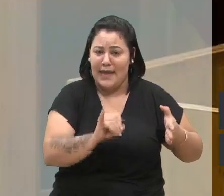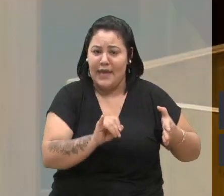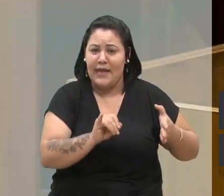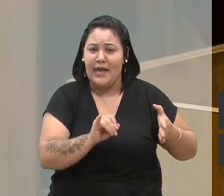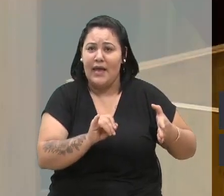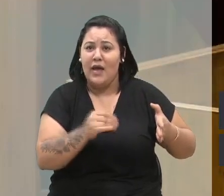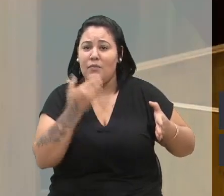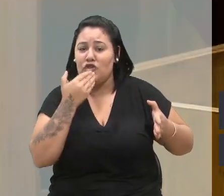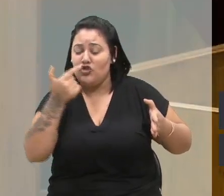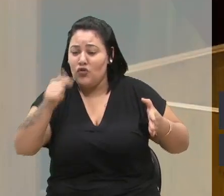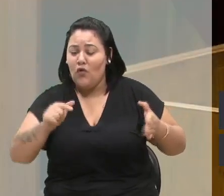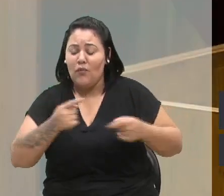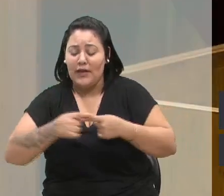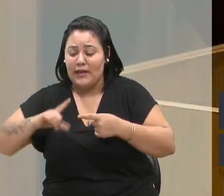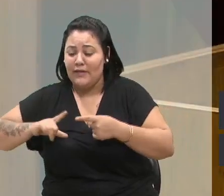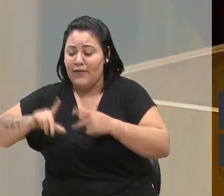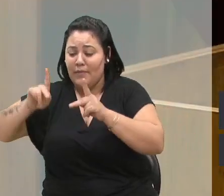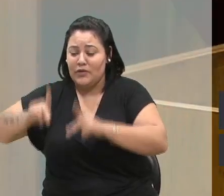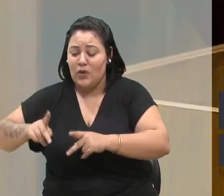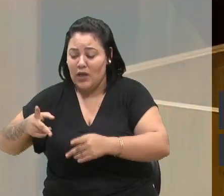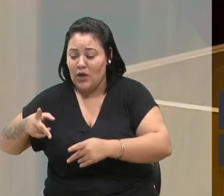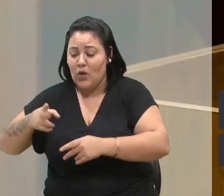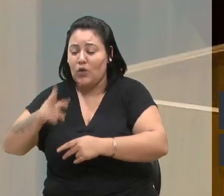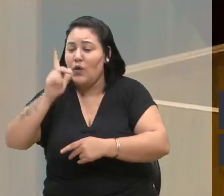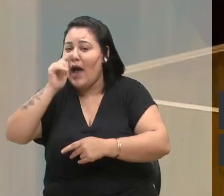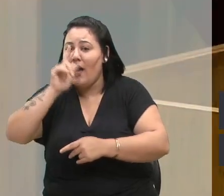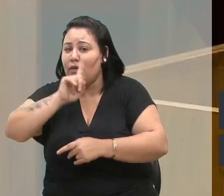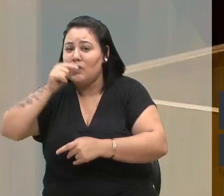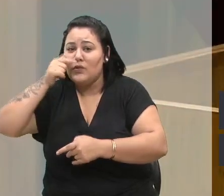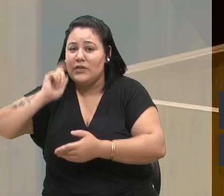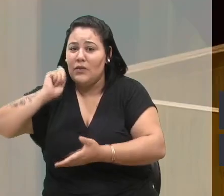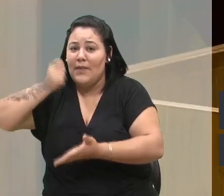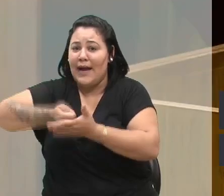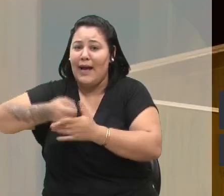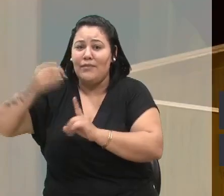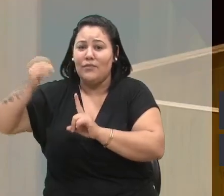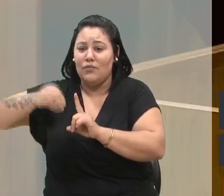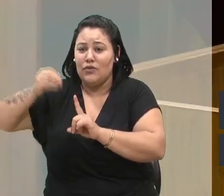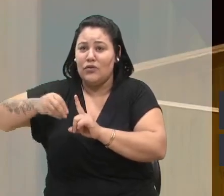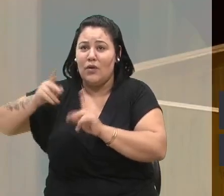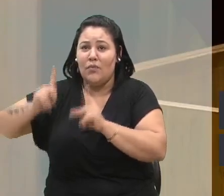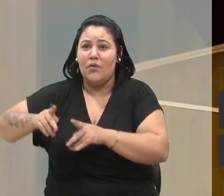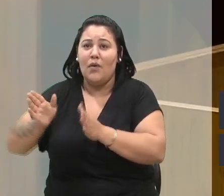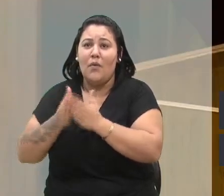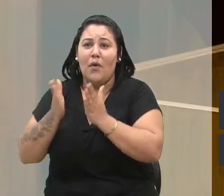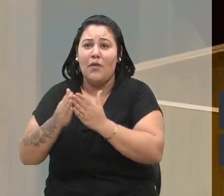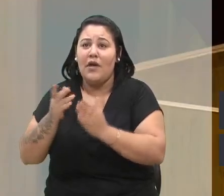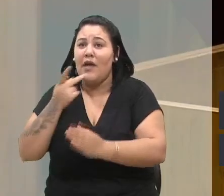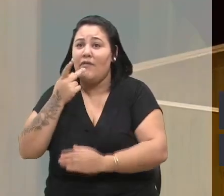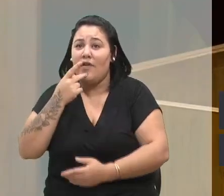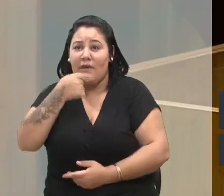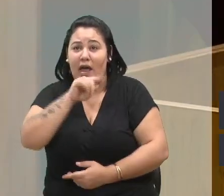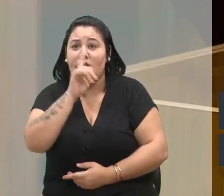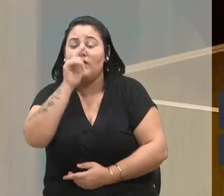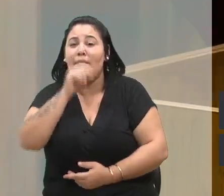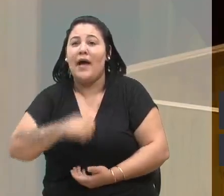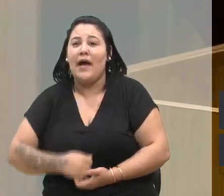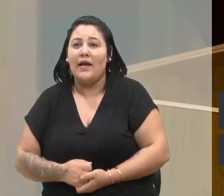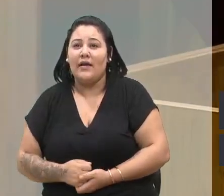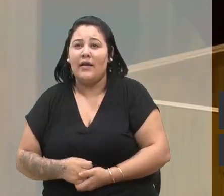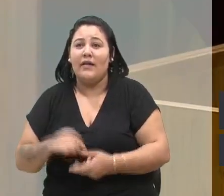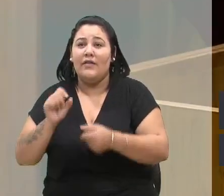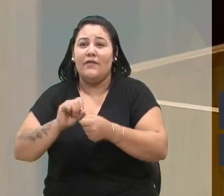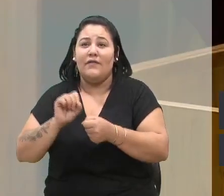pagar a água, estavam cortando a água dele, um cidadão muito vulnerável, pediu para mim, o que eu posso fazer? Eu disse, vai lá no SAMAI. O SAMAI fazendo